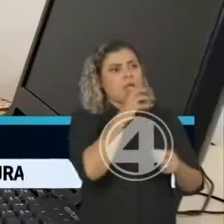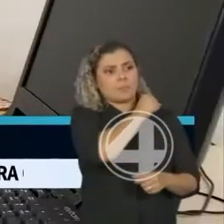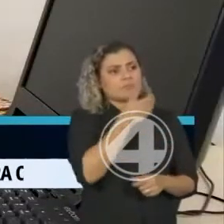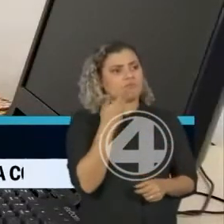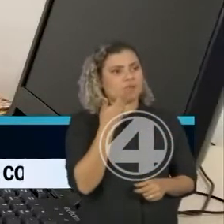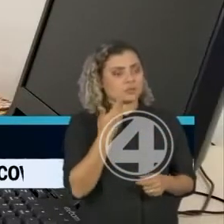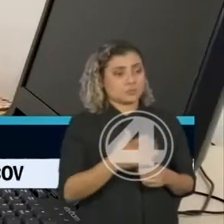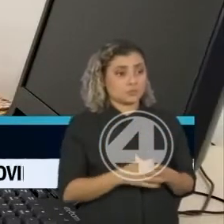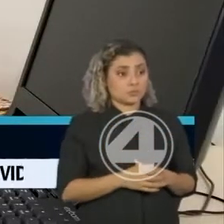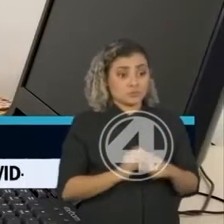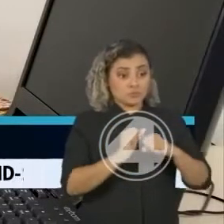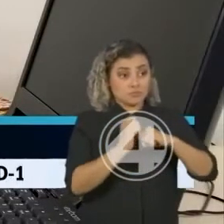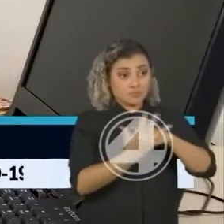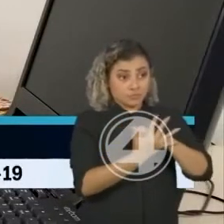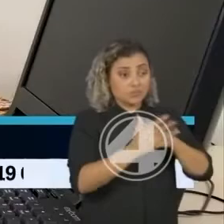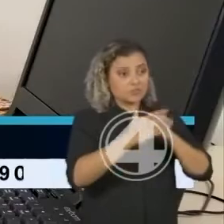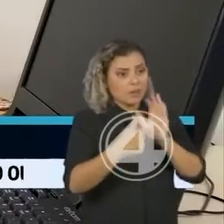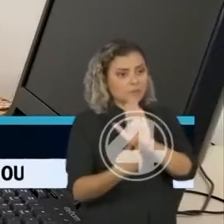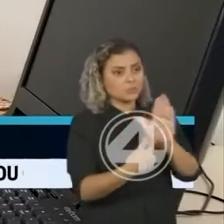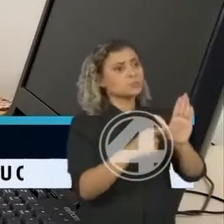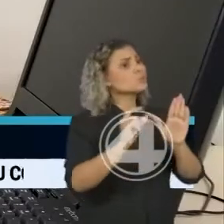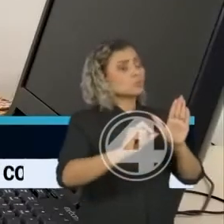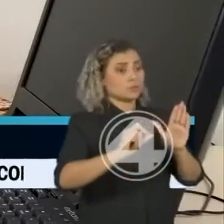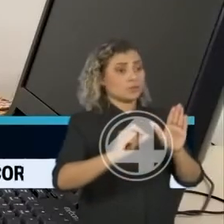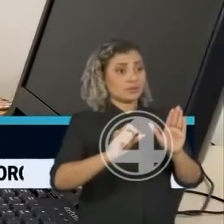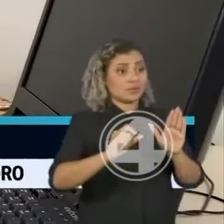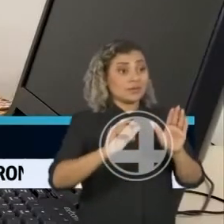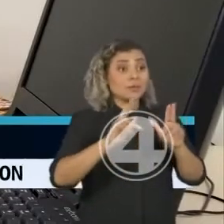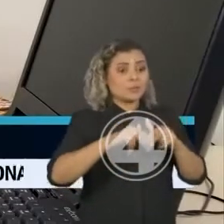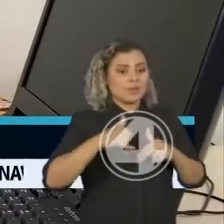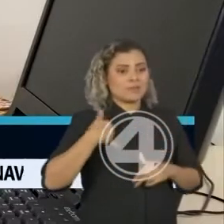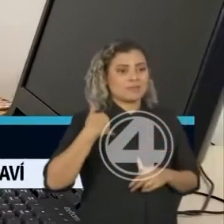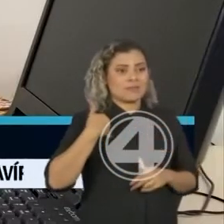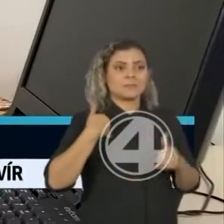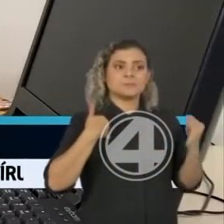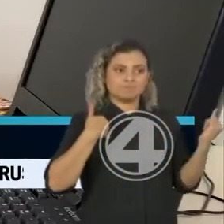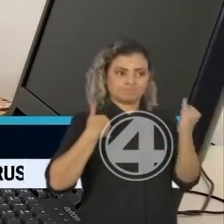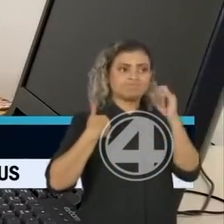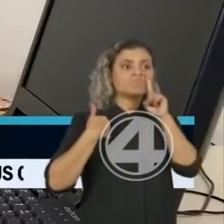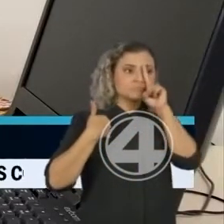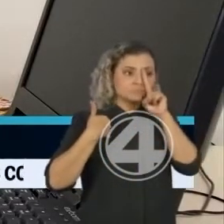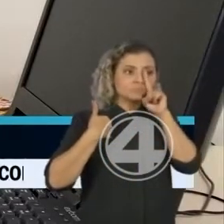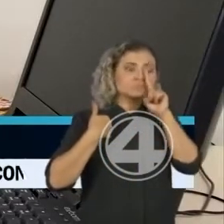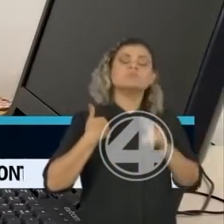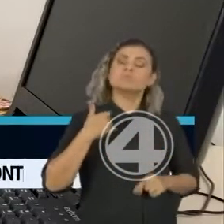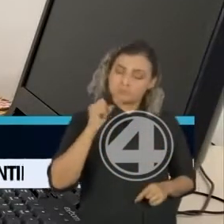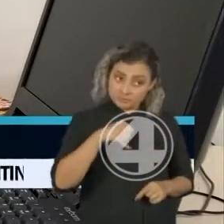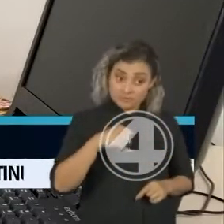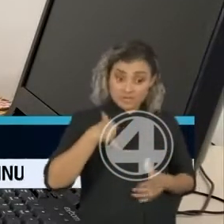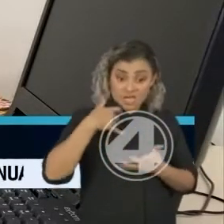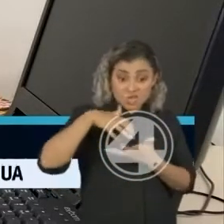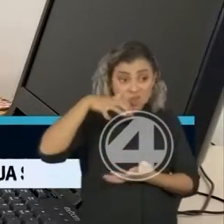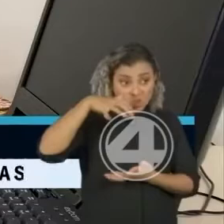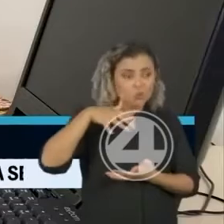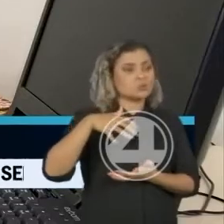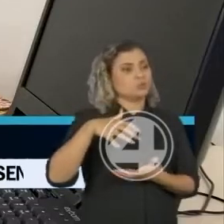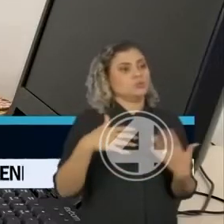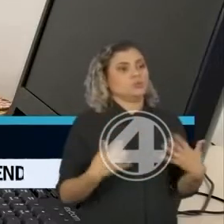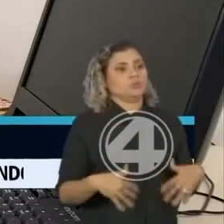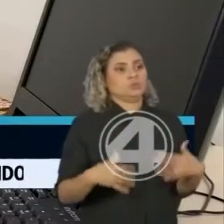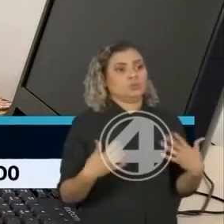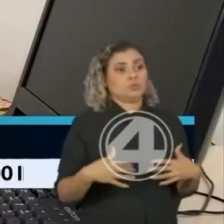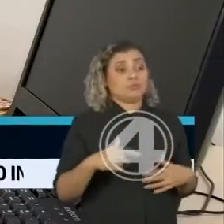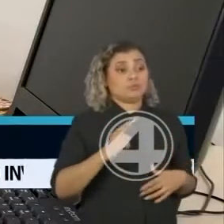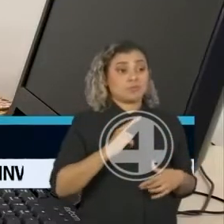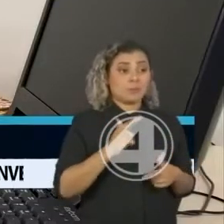o convite 19 tá mostrando que a idade é um fator muito importante o e os mais velhos como eles em